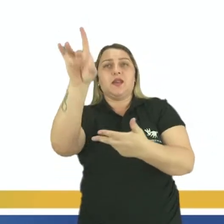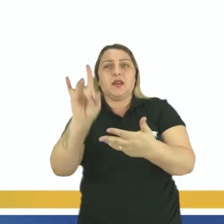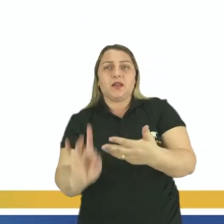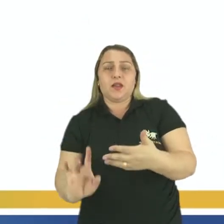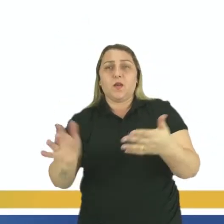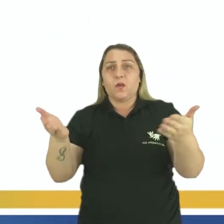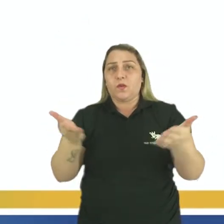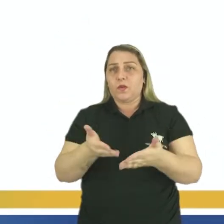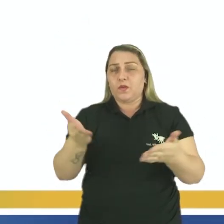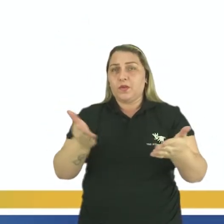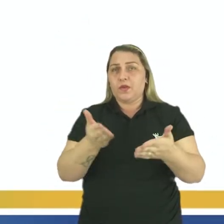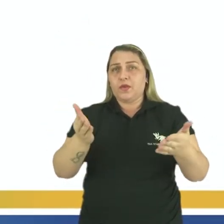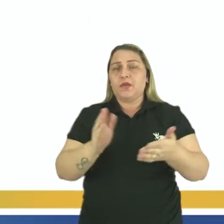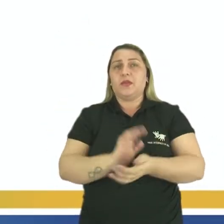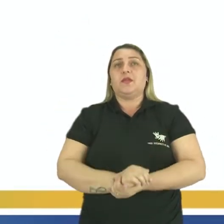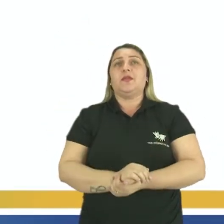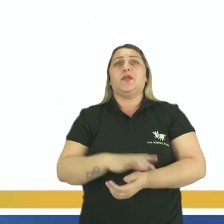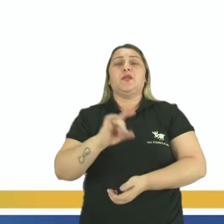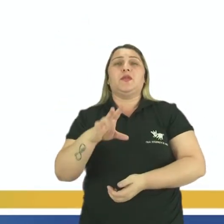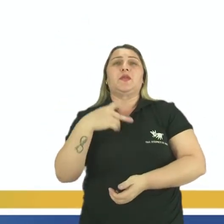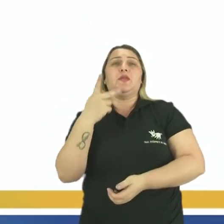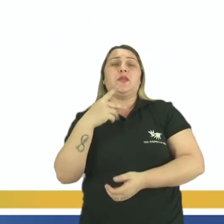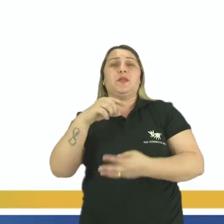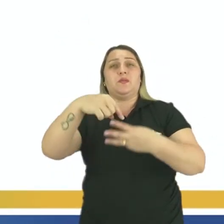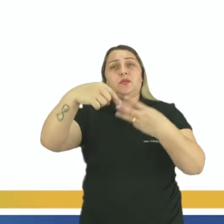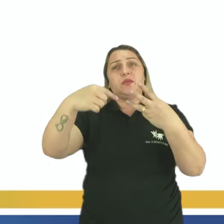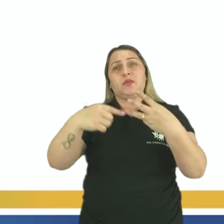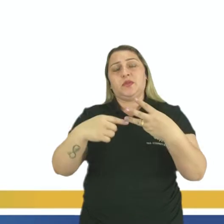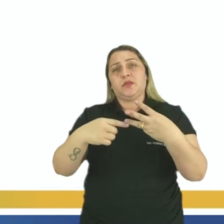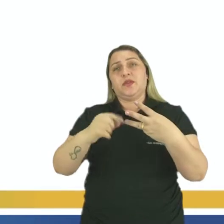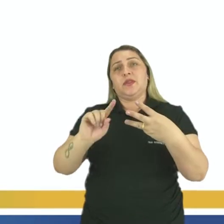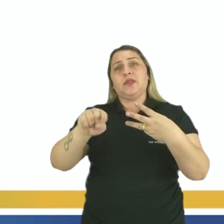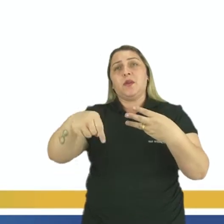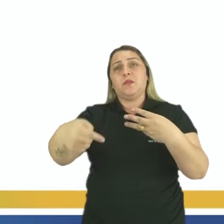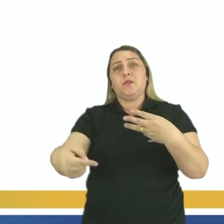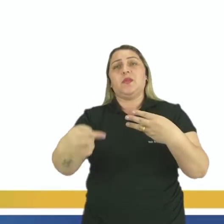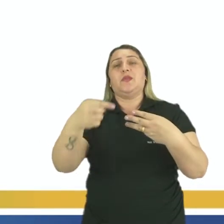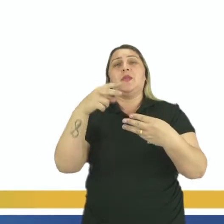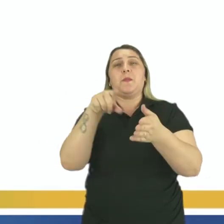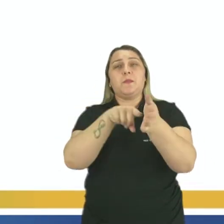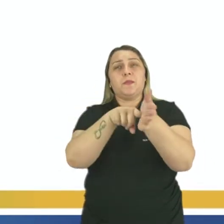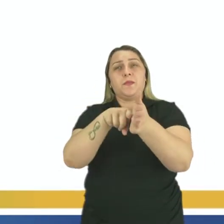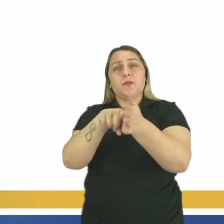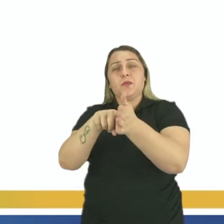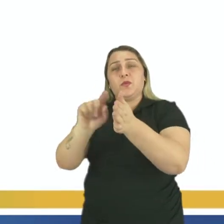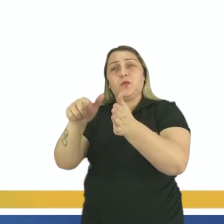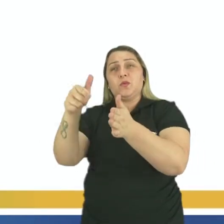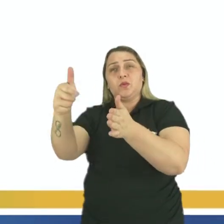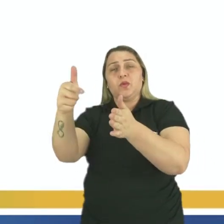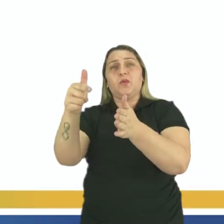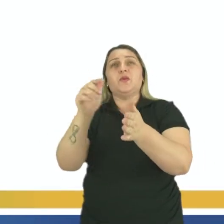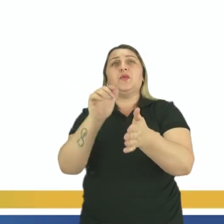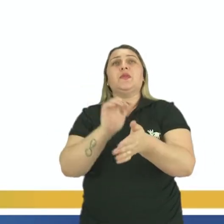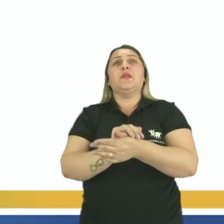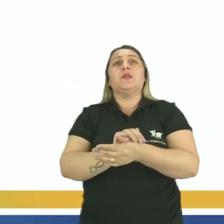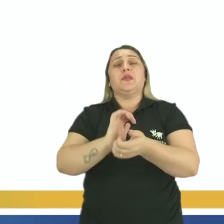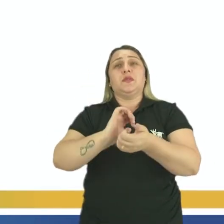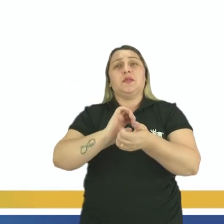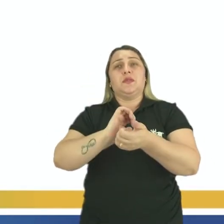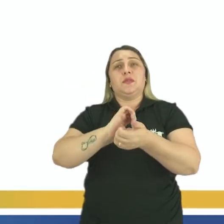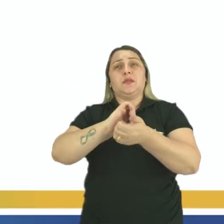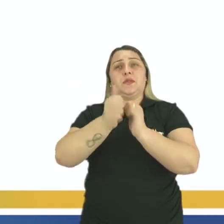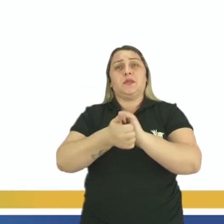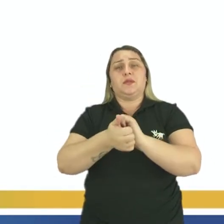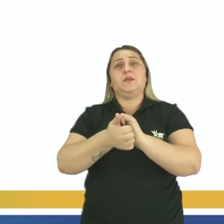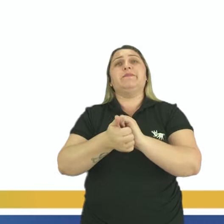um deles hoje, nós só vamos falar sobre os três, e aí depois vocês vão pesquisar outras